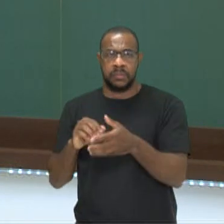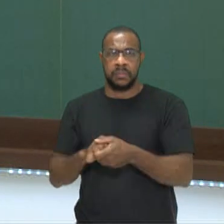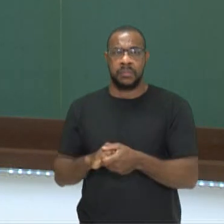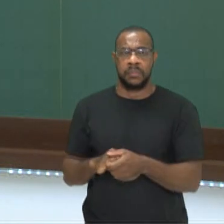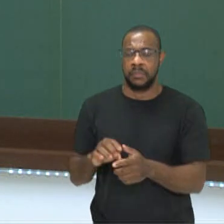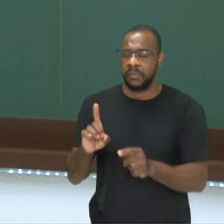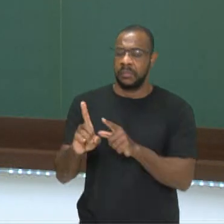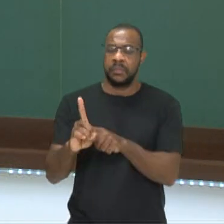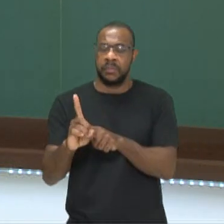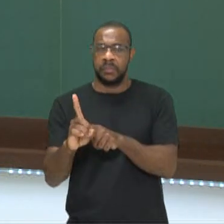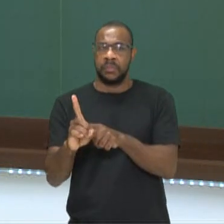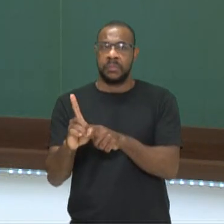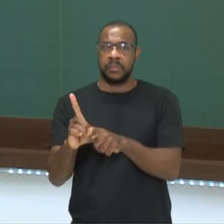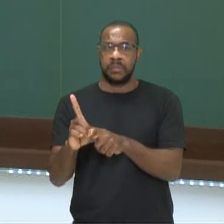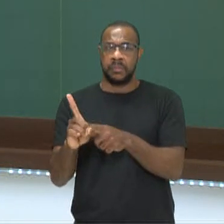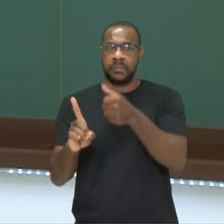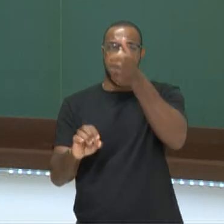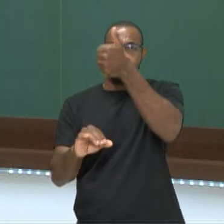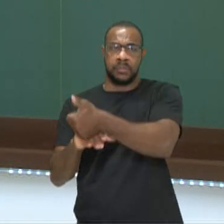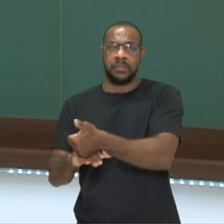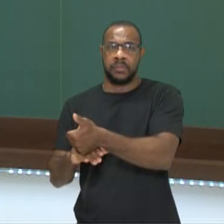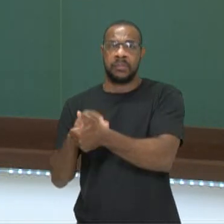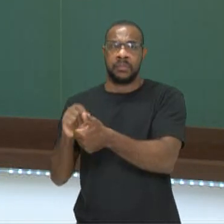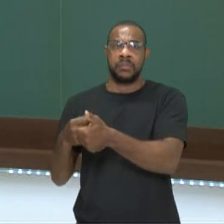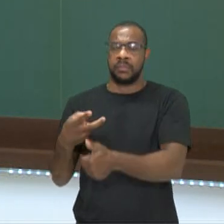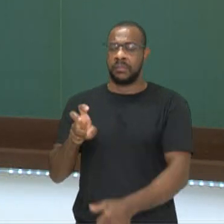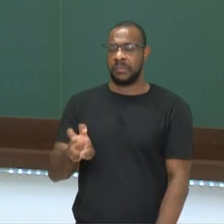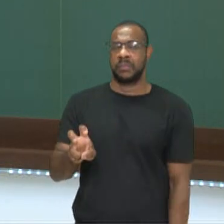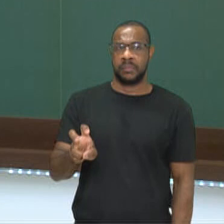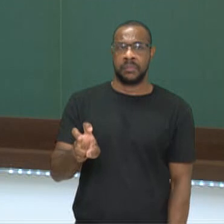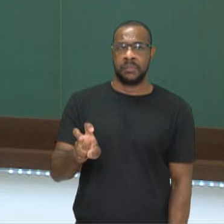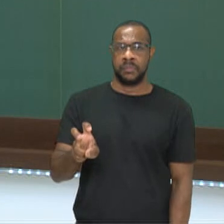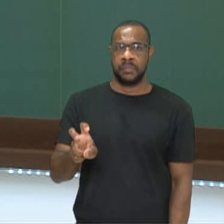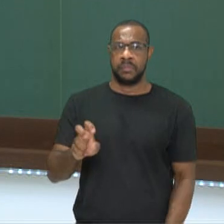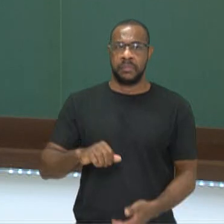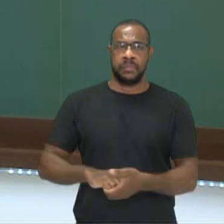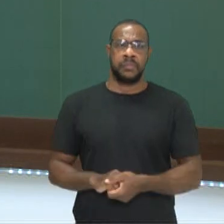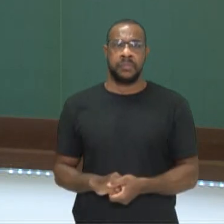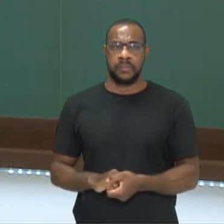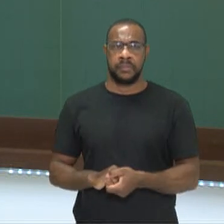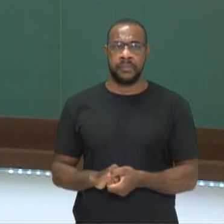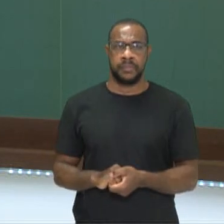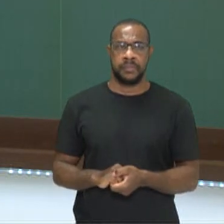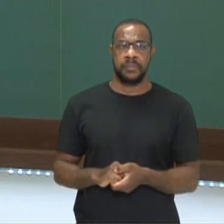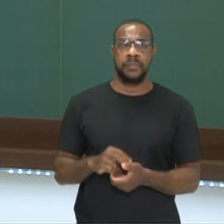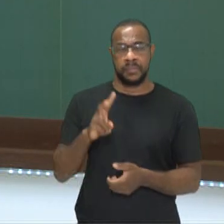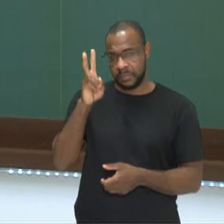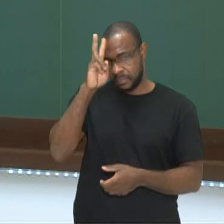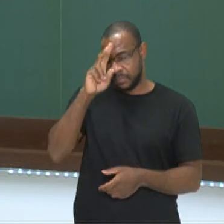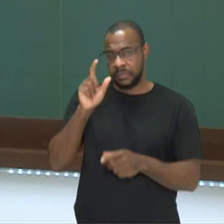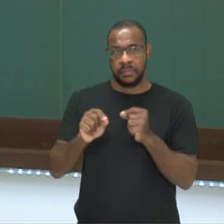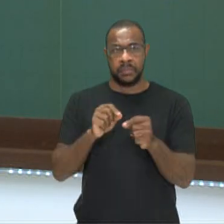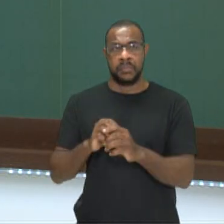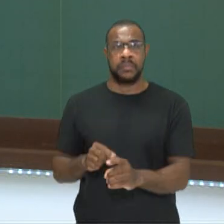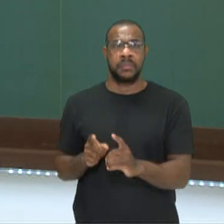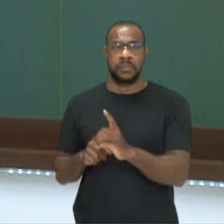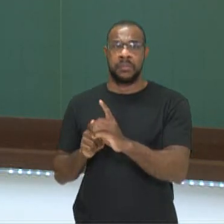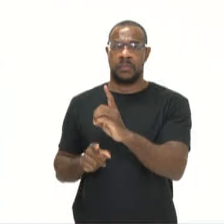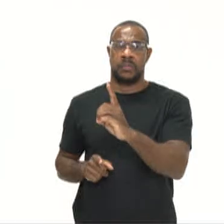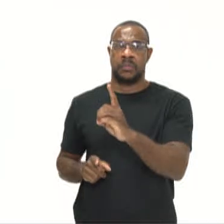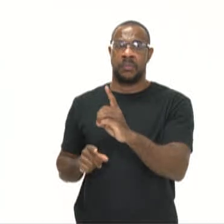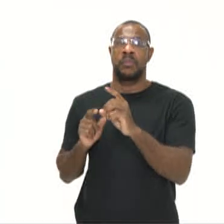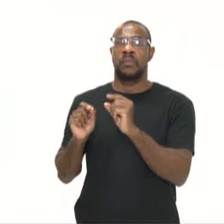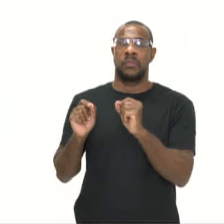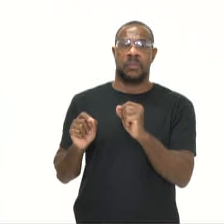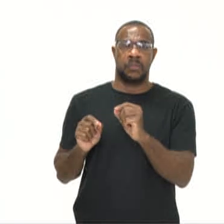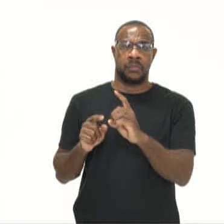D, que estaria aqui no segundo membro, a gente substitui a altura, ó, 35. Então, lembrando, ó, nesse modelo, estamos